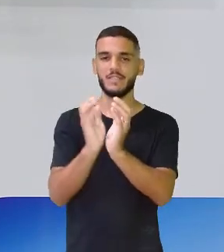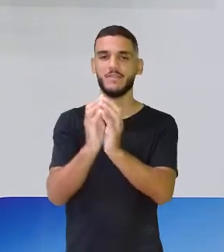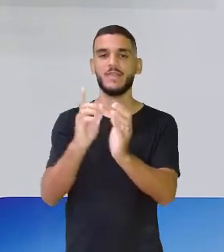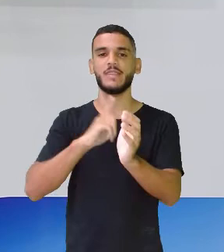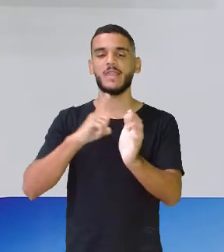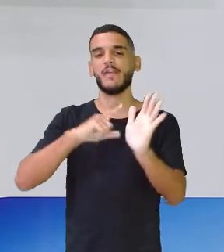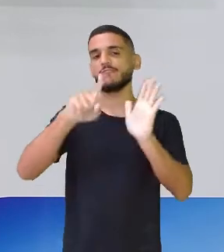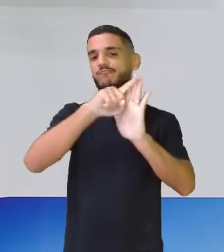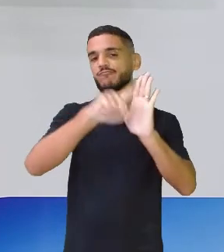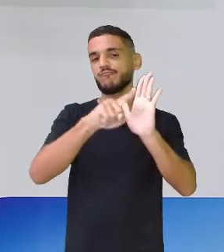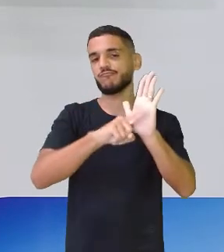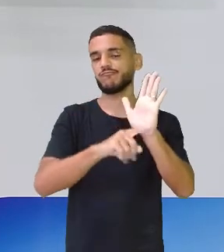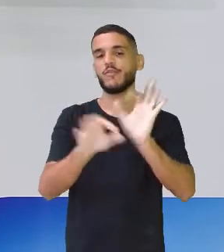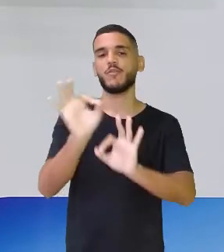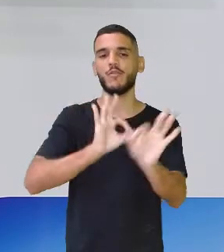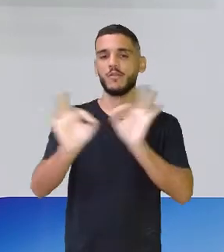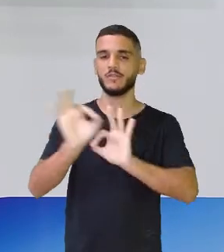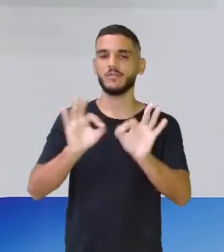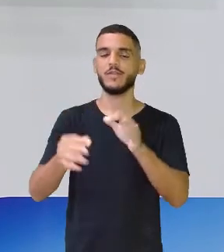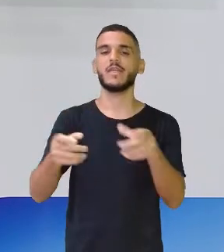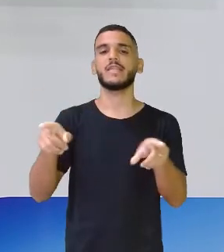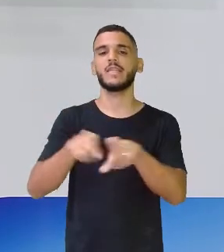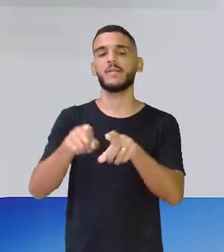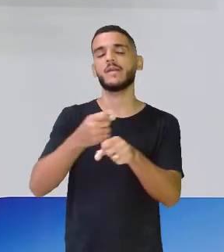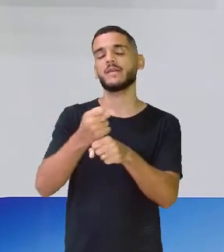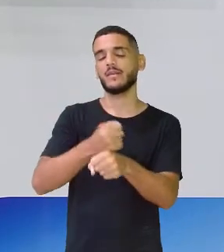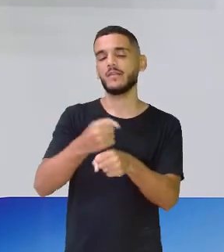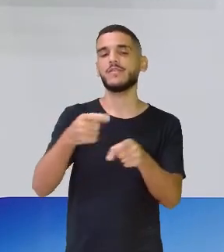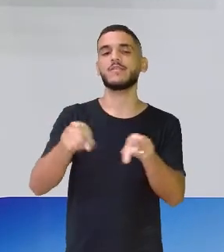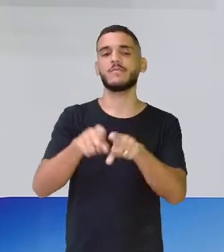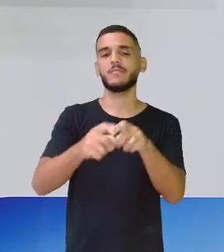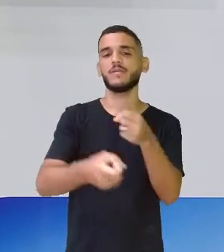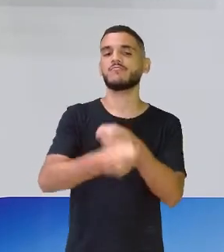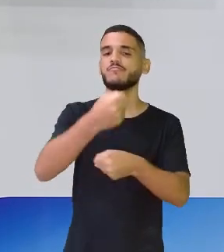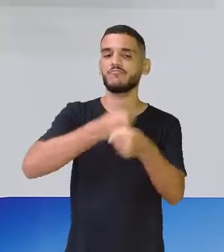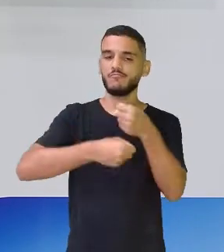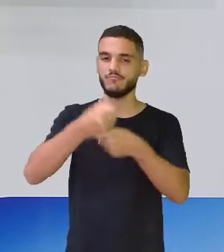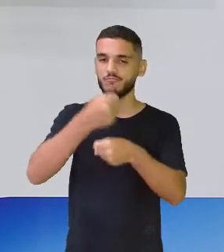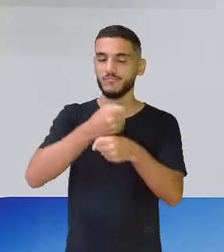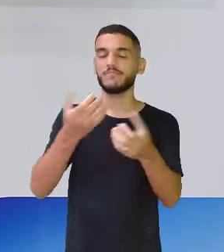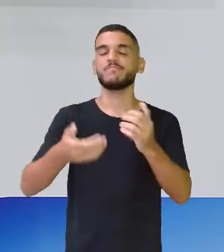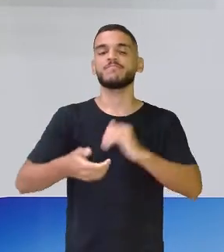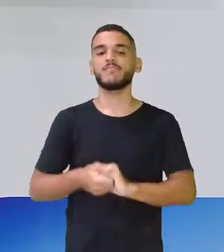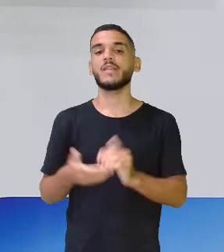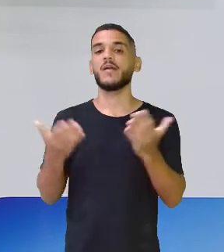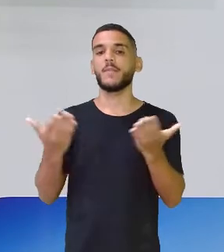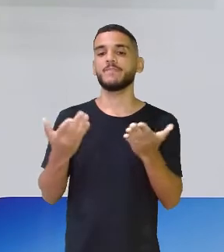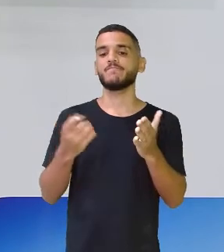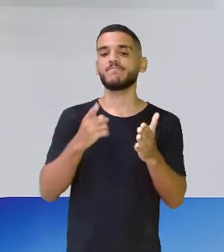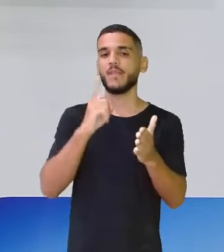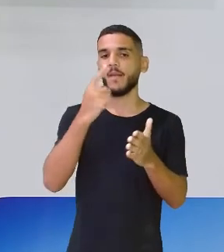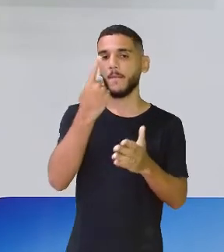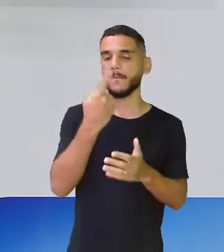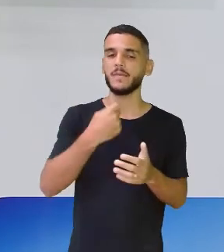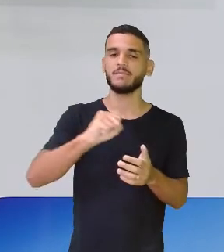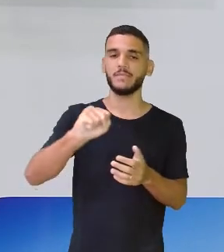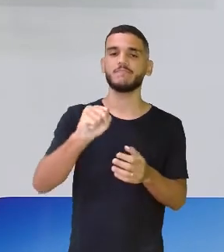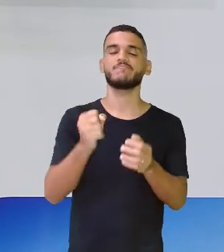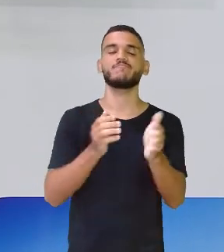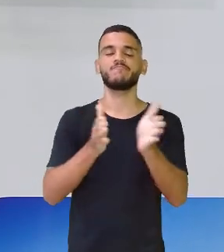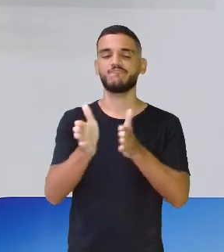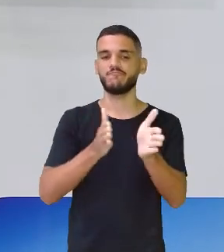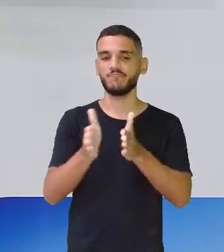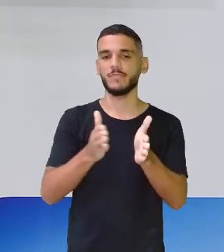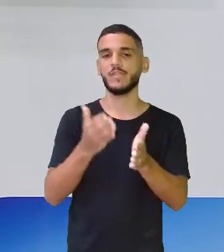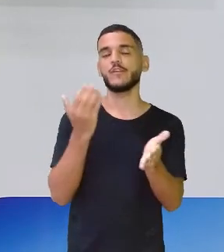só desse ano, como também do ano passado. E aí, gente, nosso primeiro bimestre, a gente se dedicou a estudar a vida